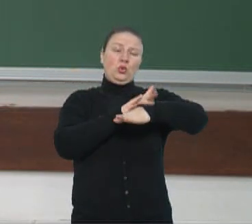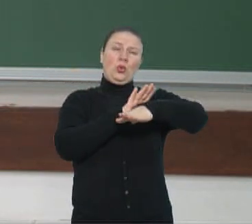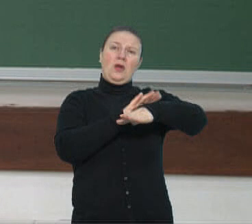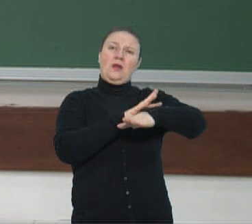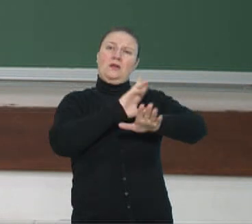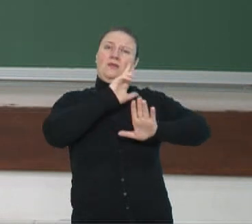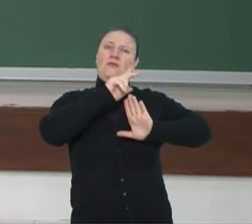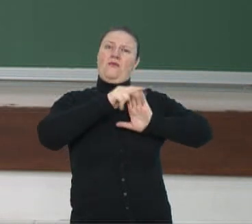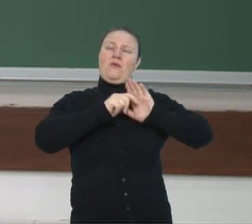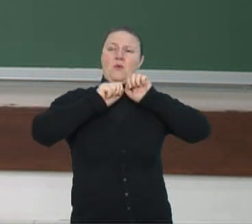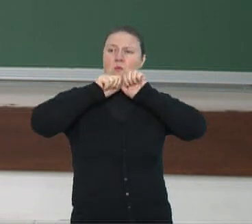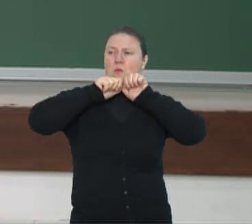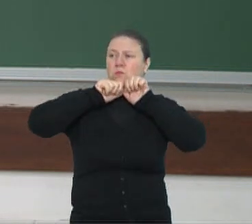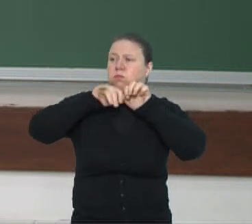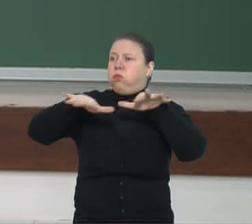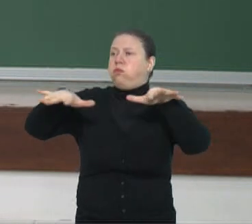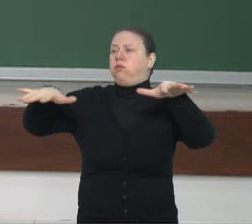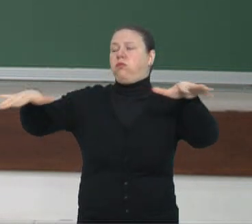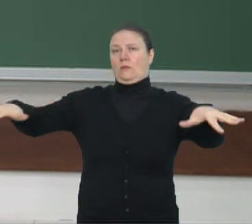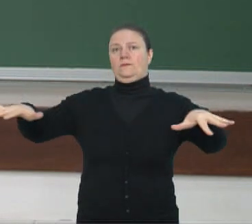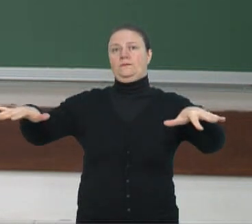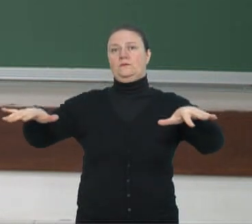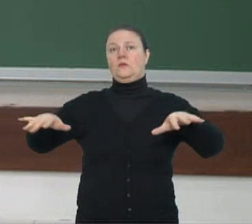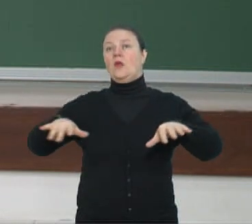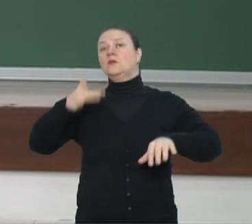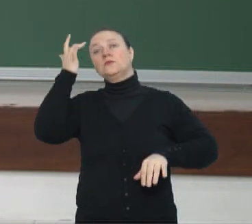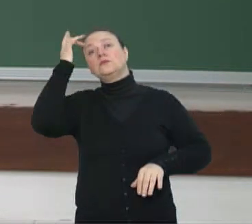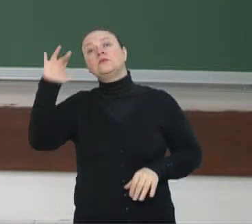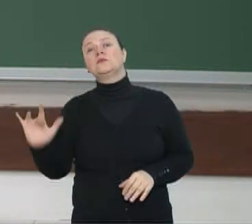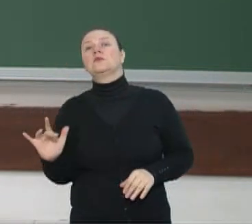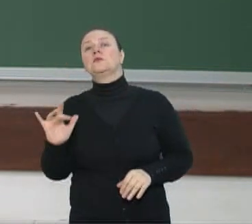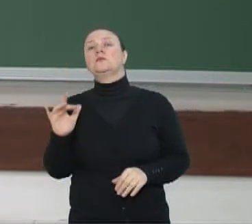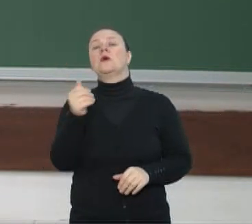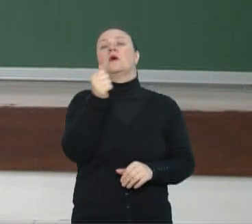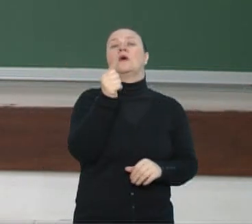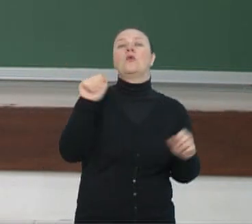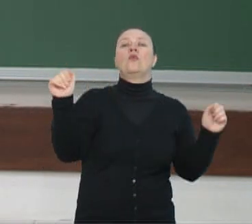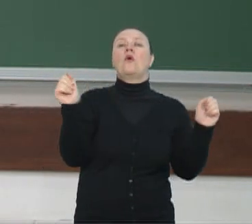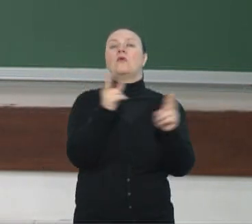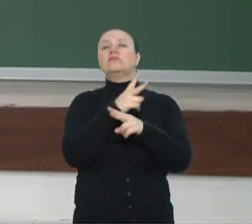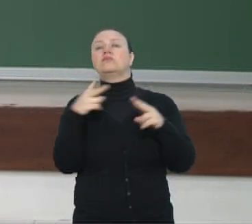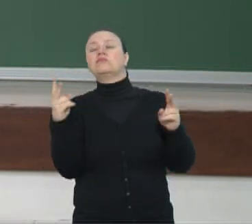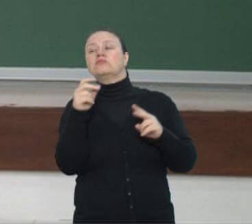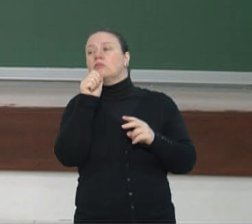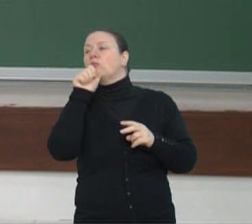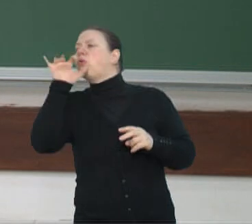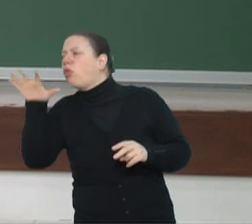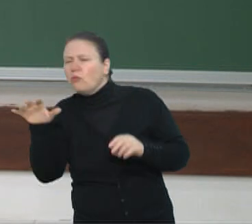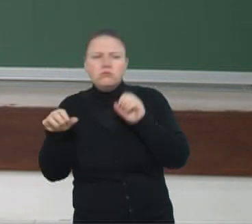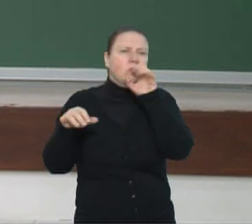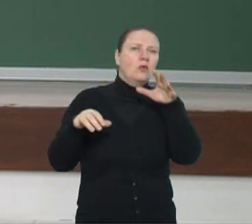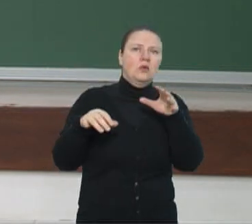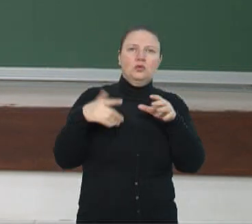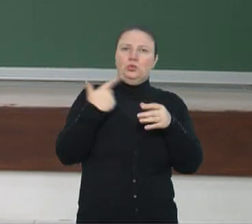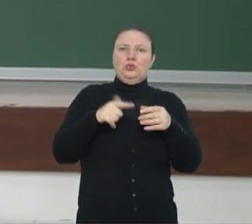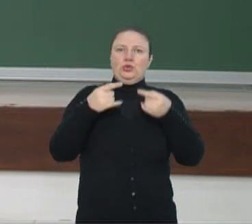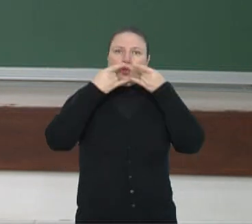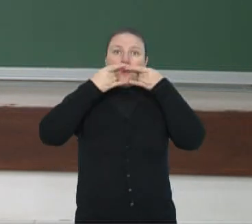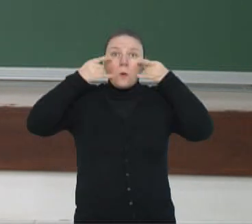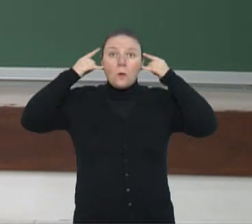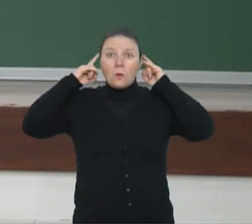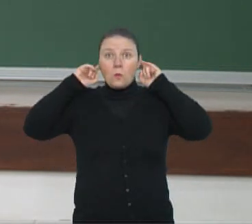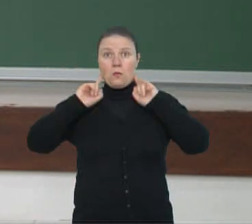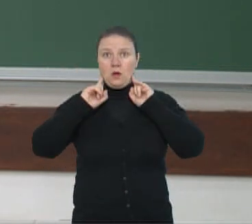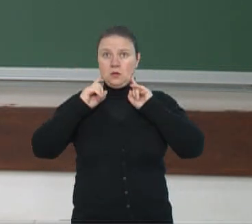época, sendo que ainda ninguém sabia que as doenças podiam ser transmitidas pelo ar. E não vinha notícias como, por exemplo, de usar máscaras para evitar